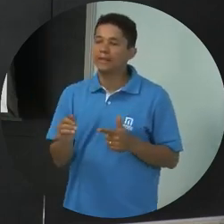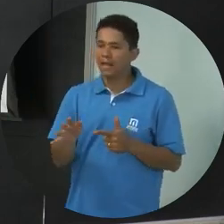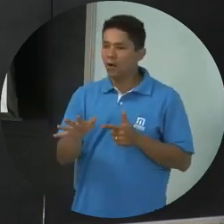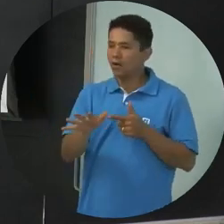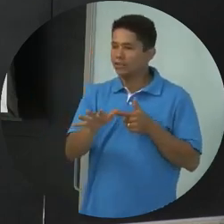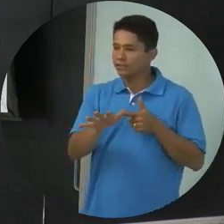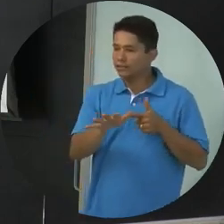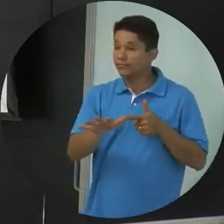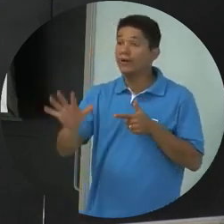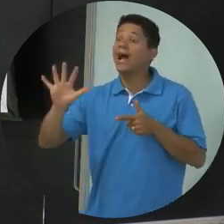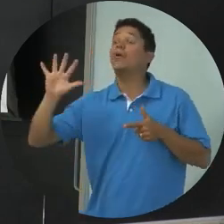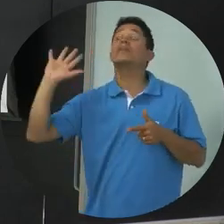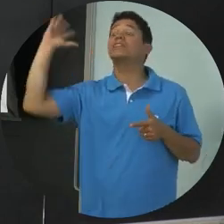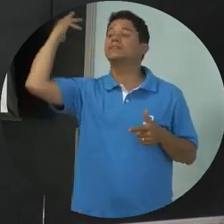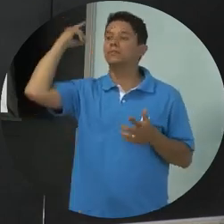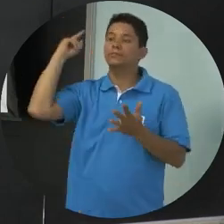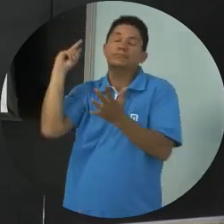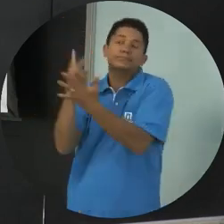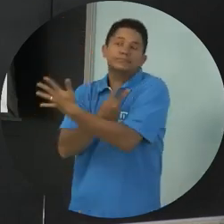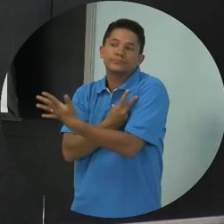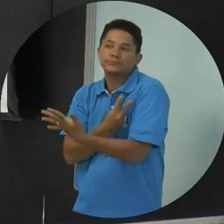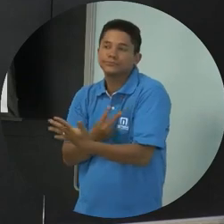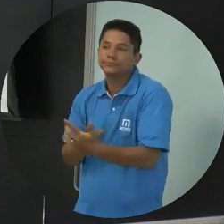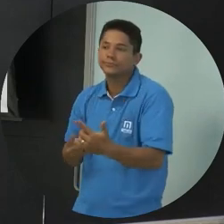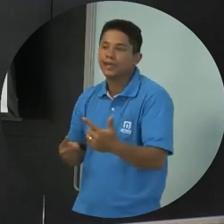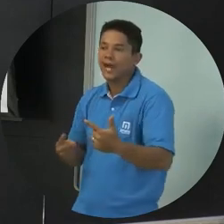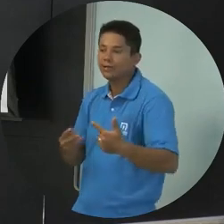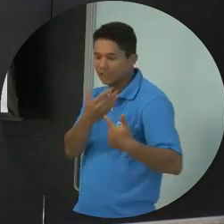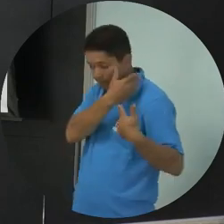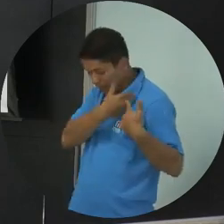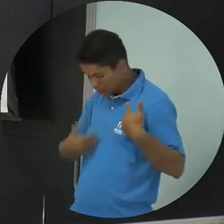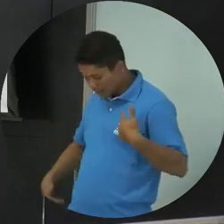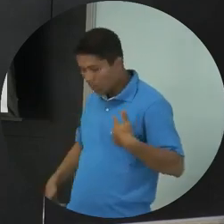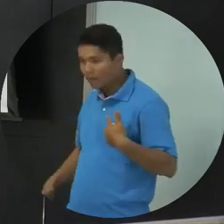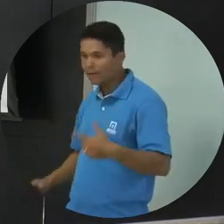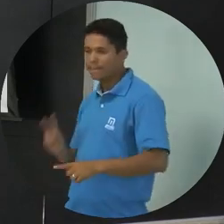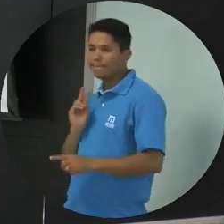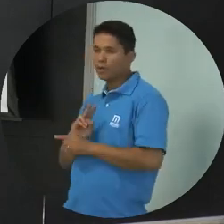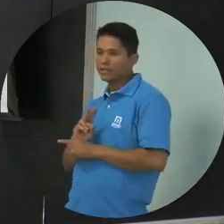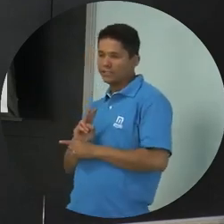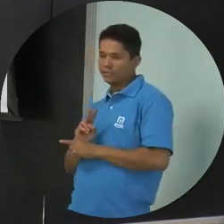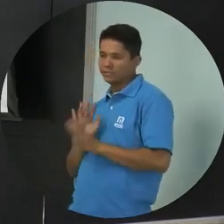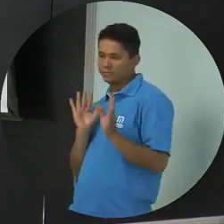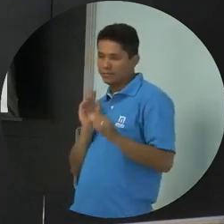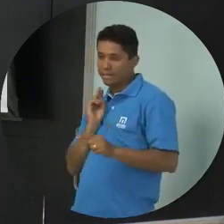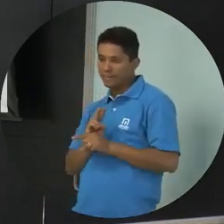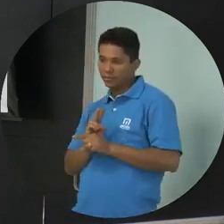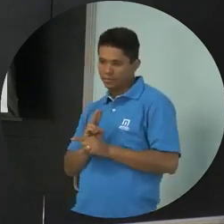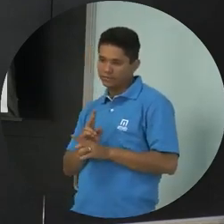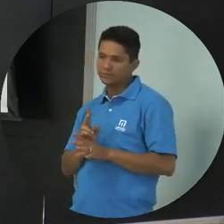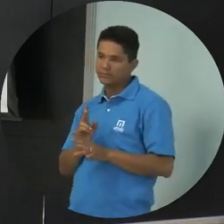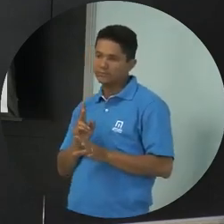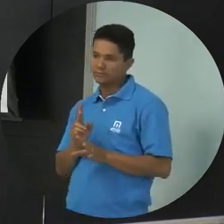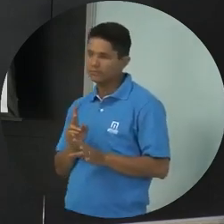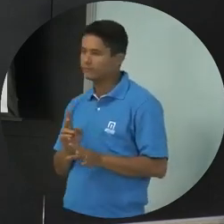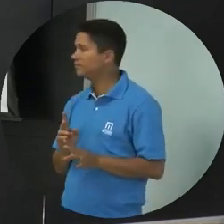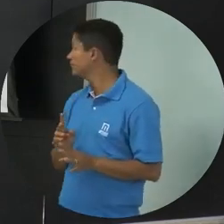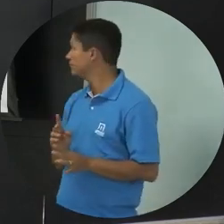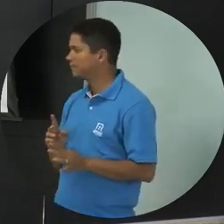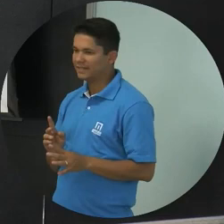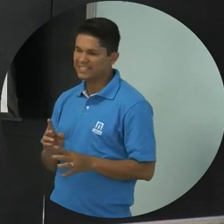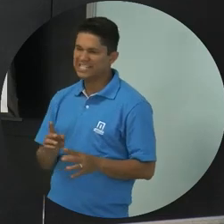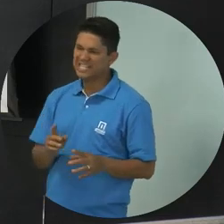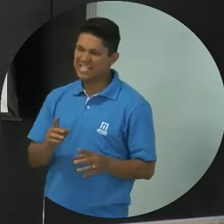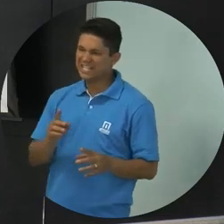eventual acidente, o jato d'água passar sobre a roupa, ele vai proteger o operário de uma possível lesão, um possível corte. Tá?